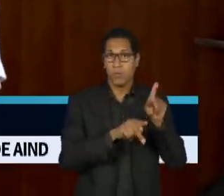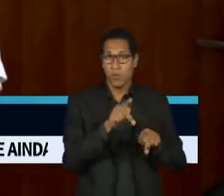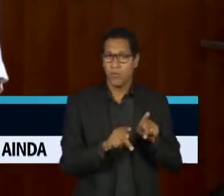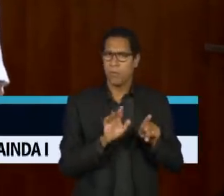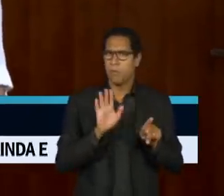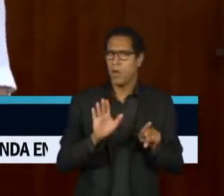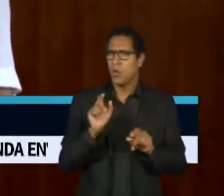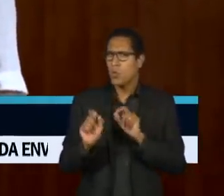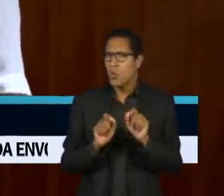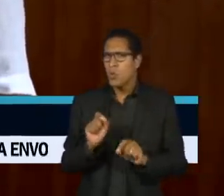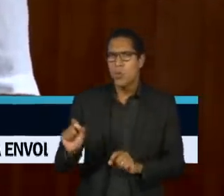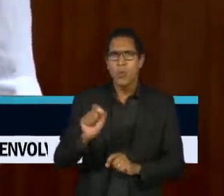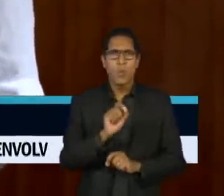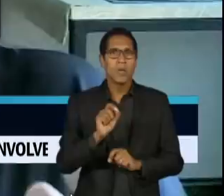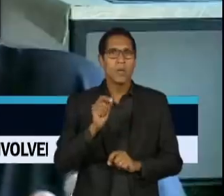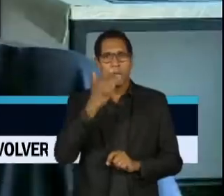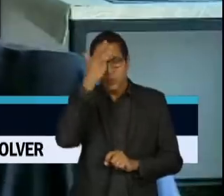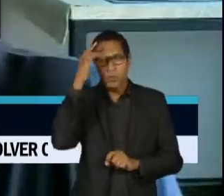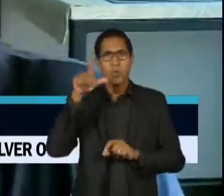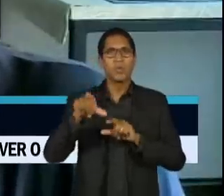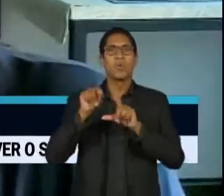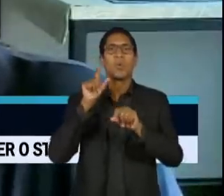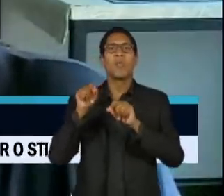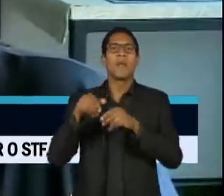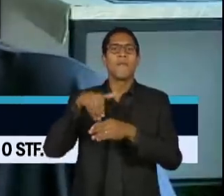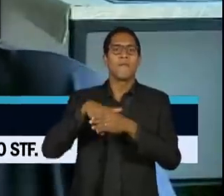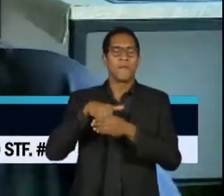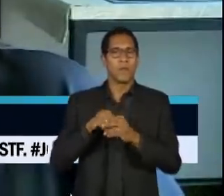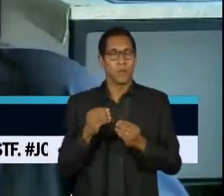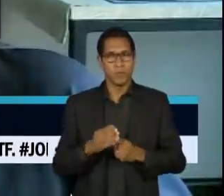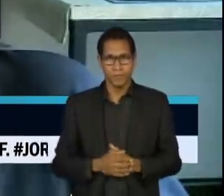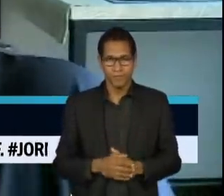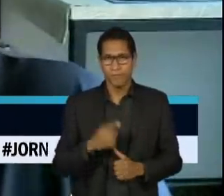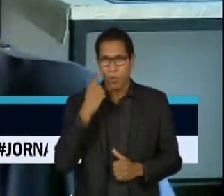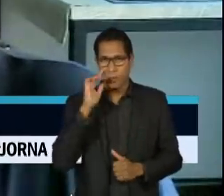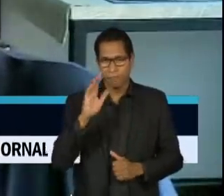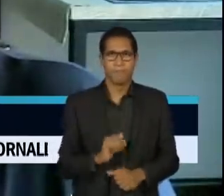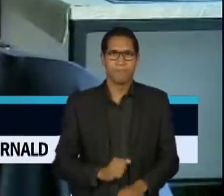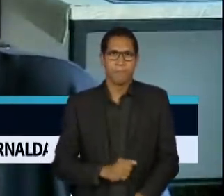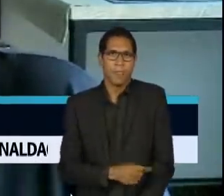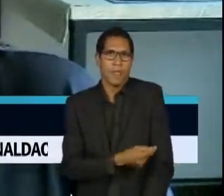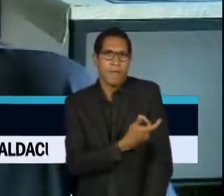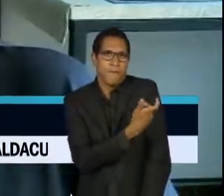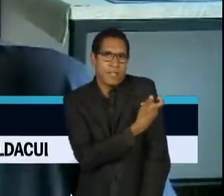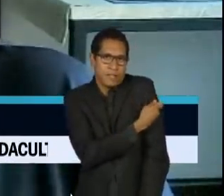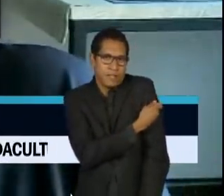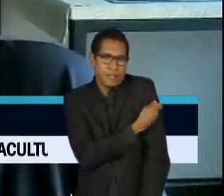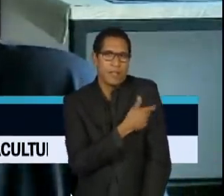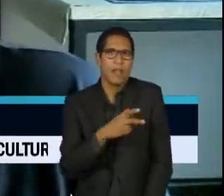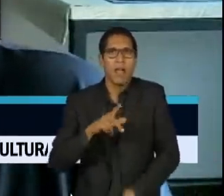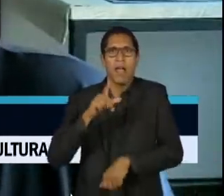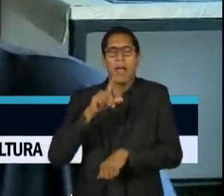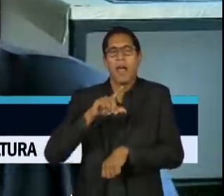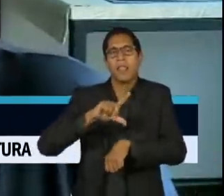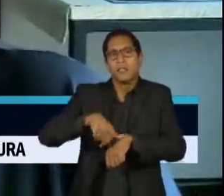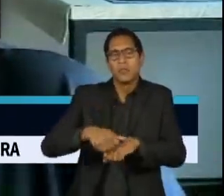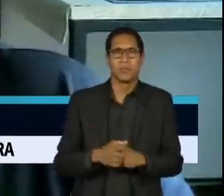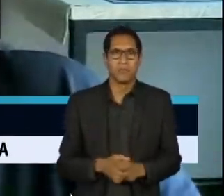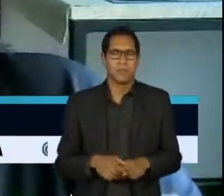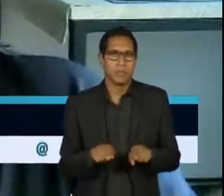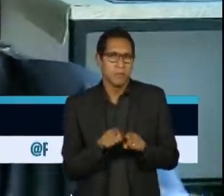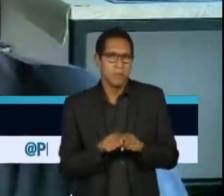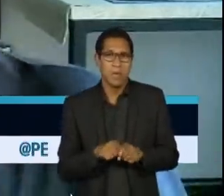afetar a decisão de voto do eleitor. Atrasou a questão da vacina, ele debochou da gravidade do